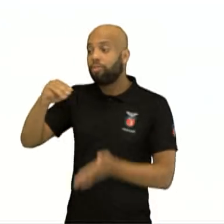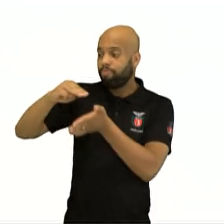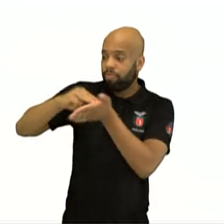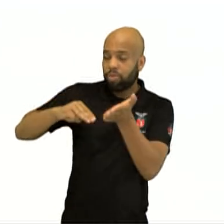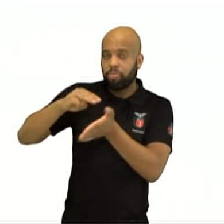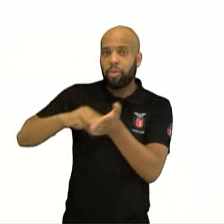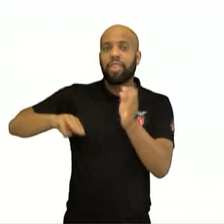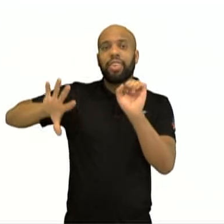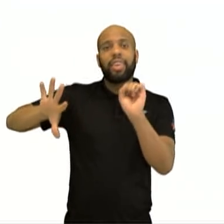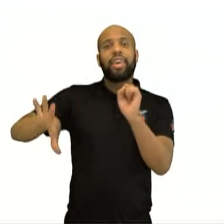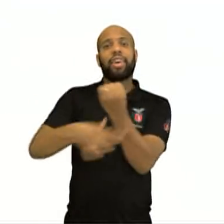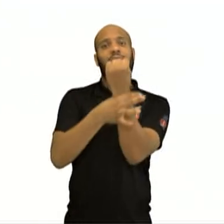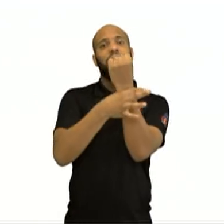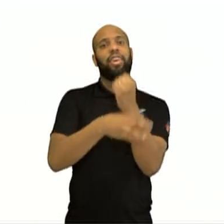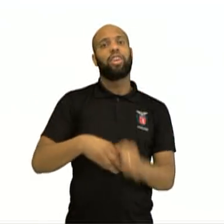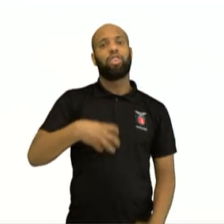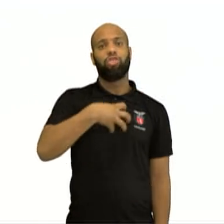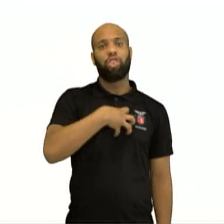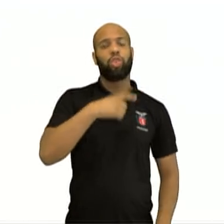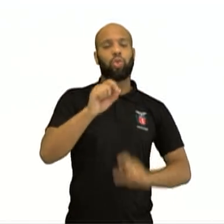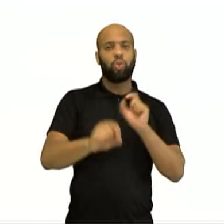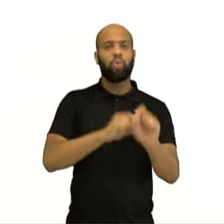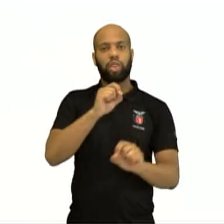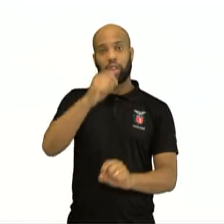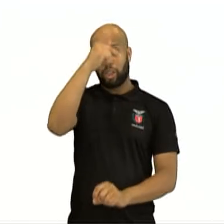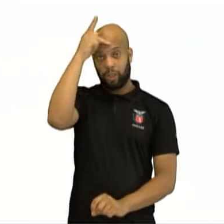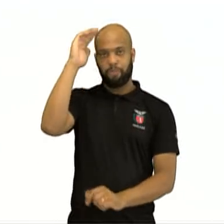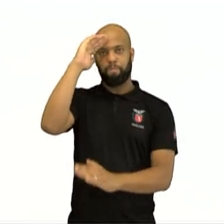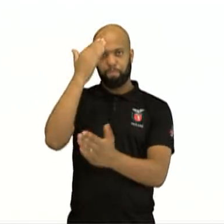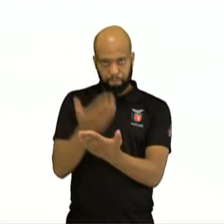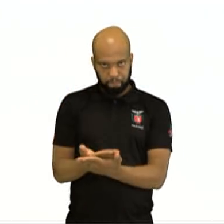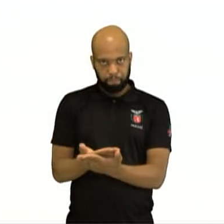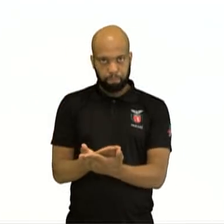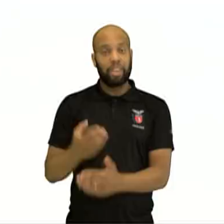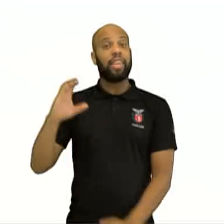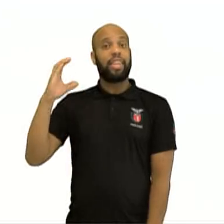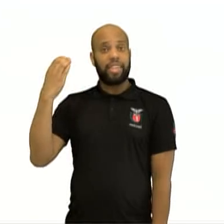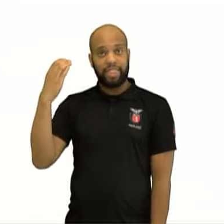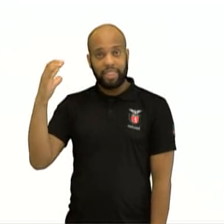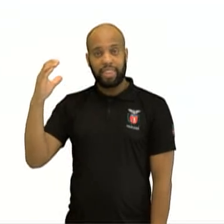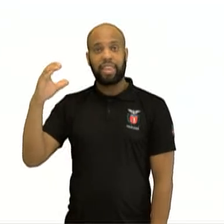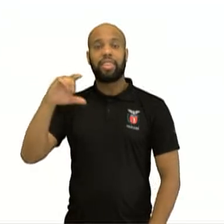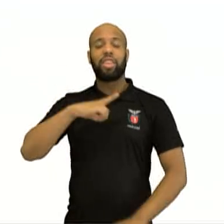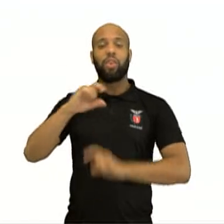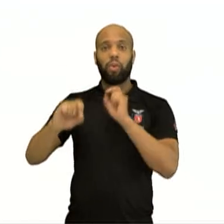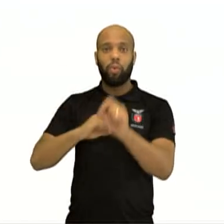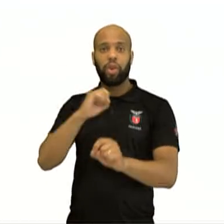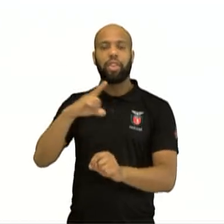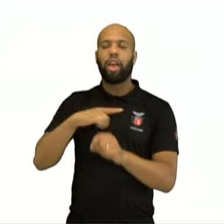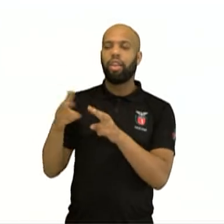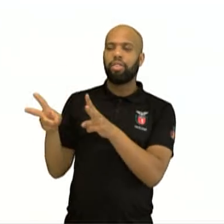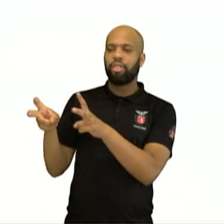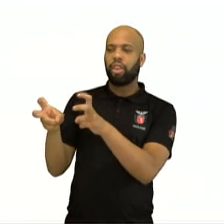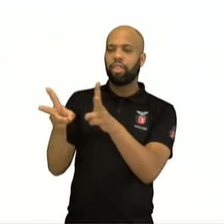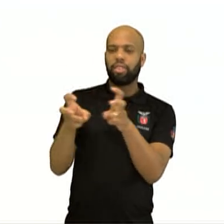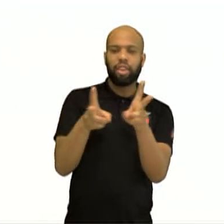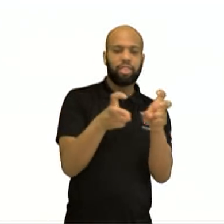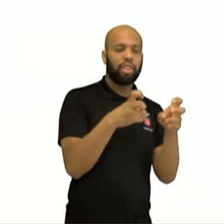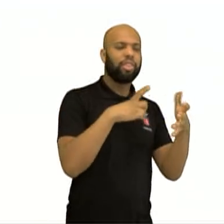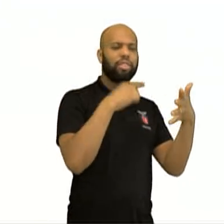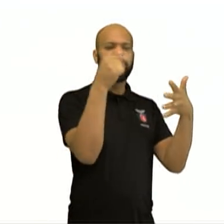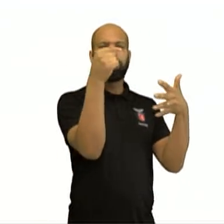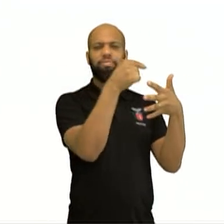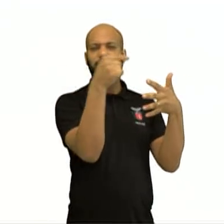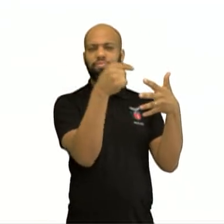é o que garante a sua credibilidade. A ciência parte de uma observação